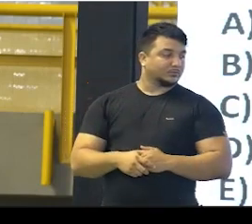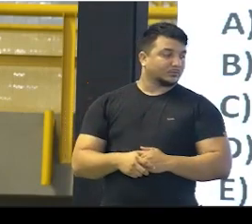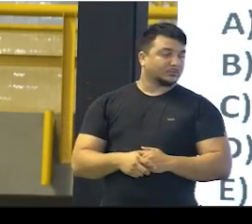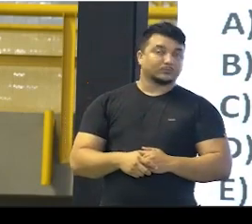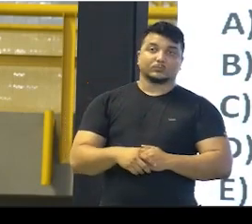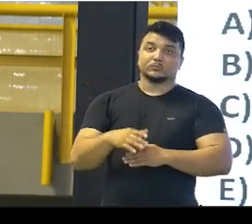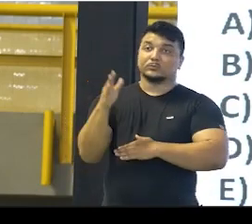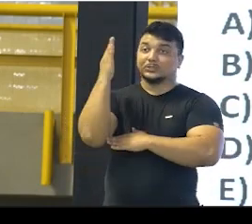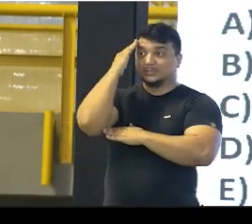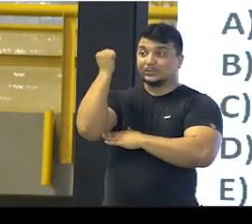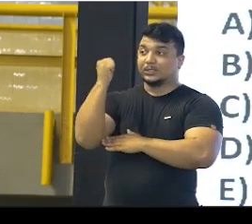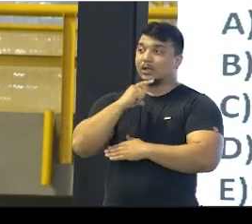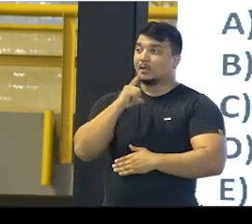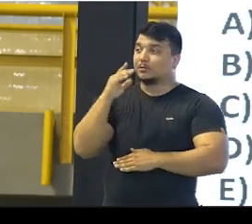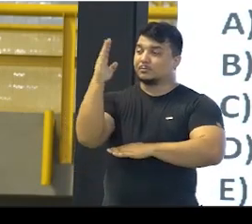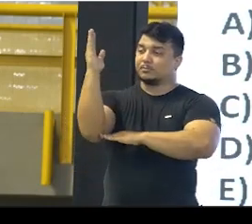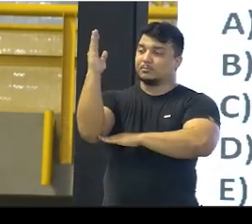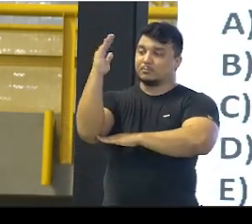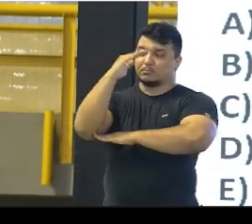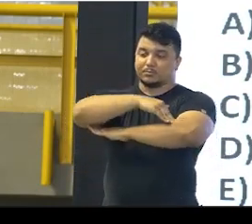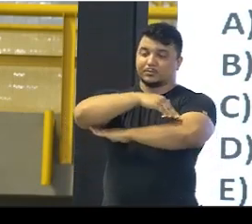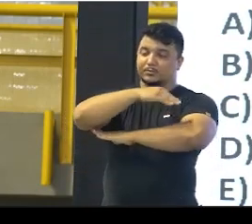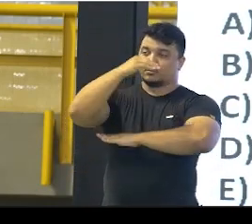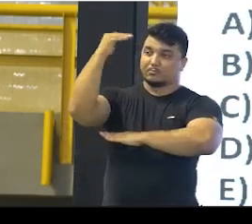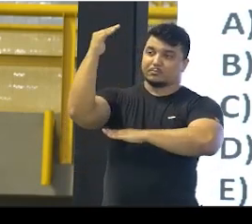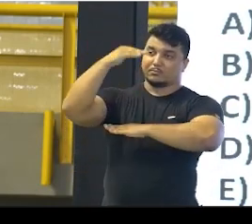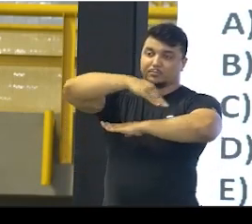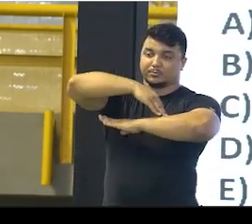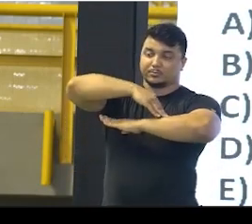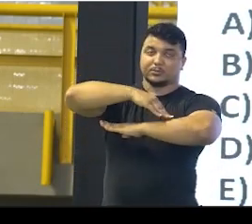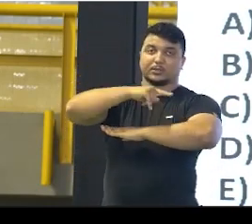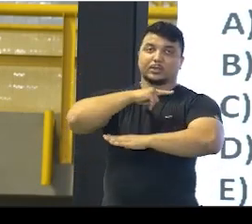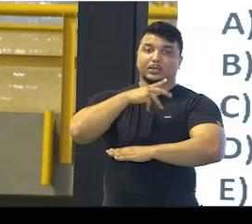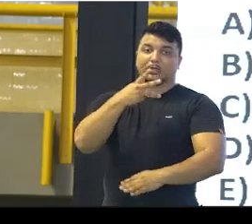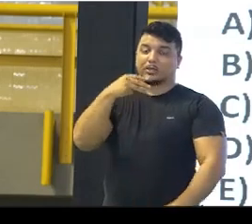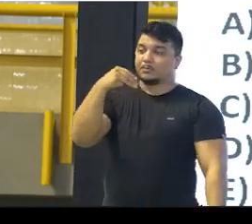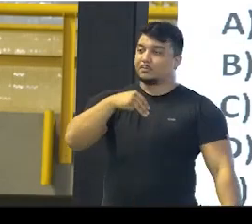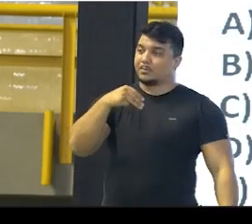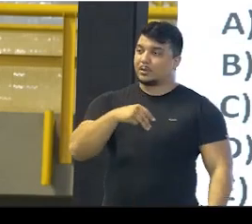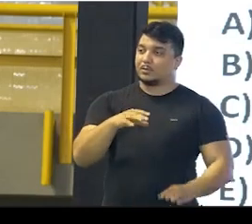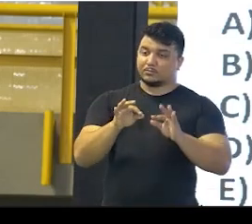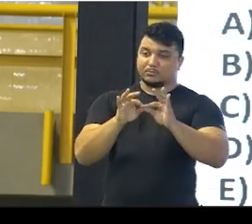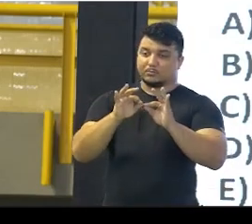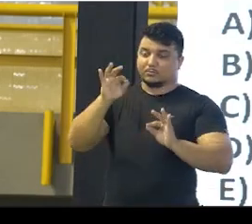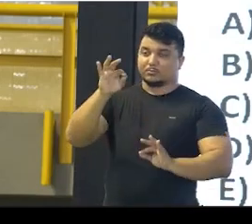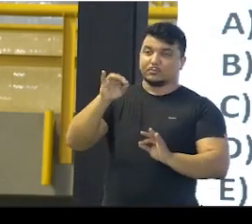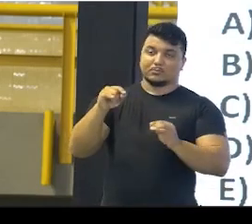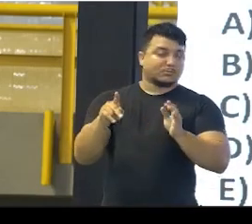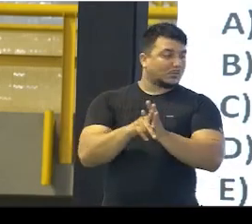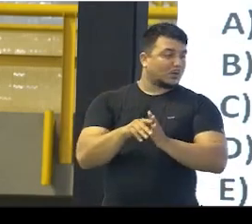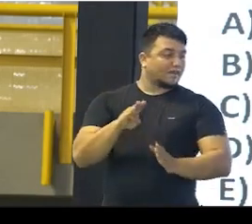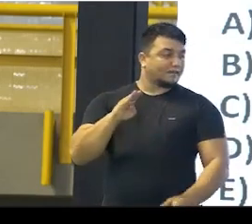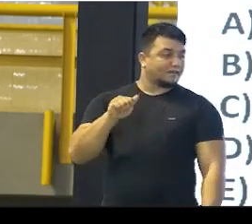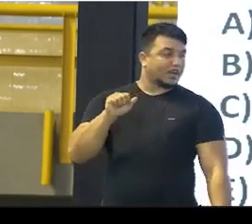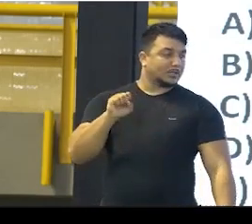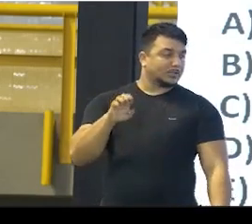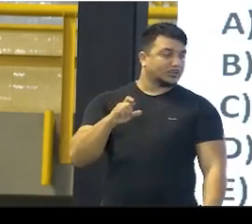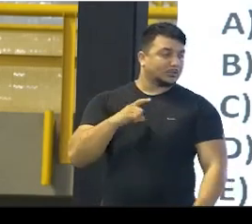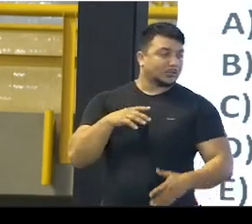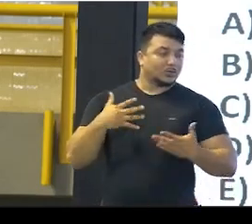arame eu precisava comprar. Imagina uma questão dessa, que ele dissesse que cada rolo de arame que